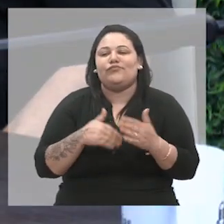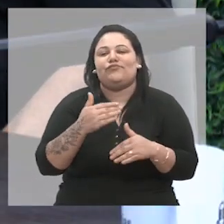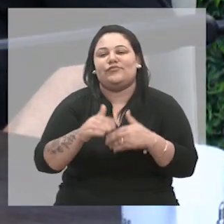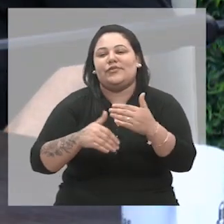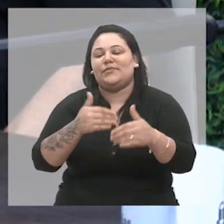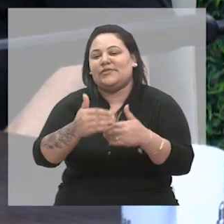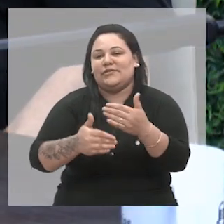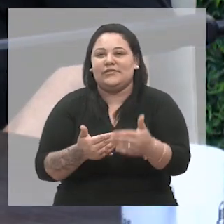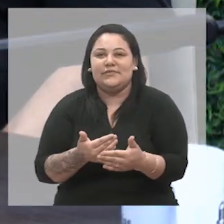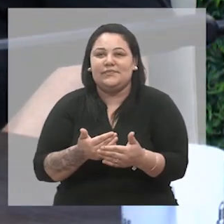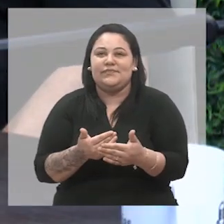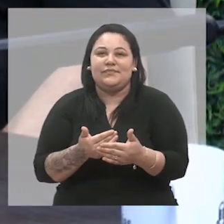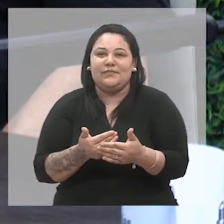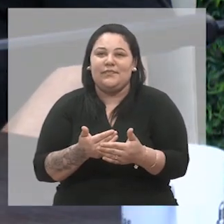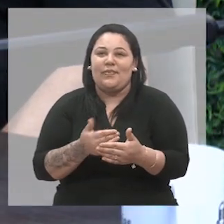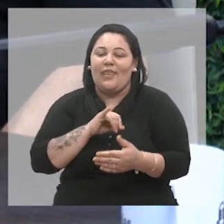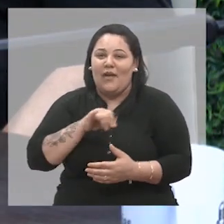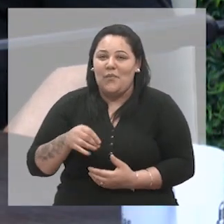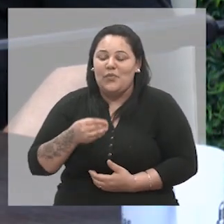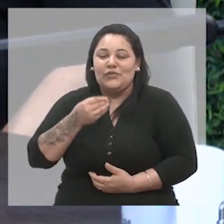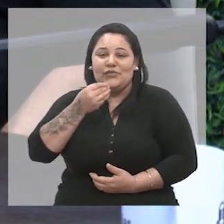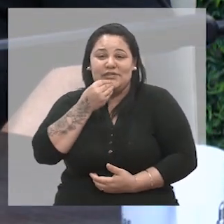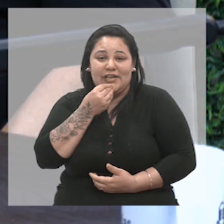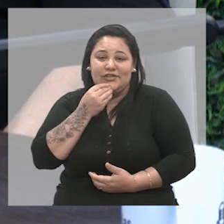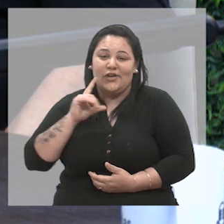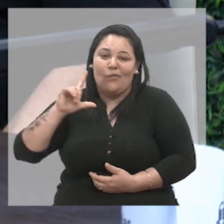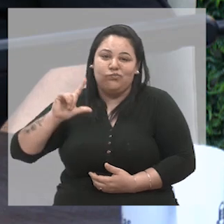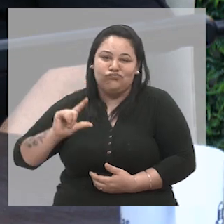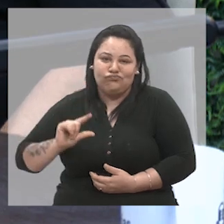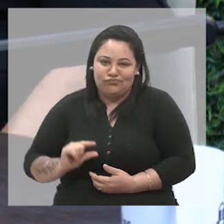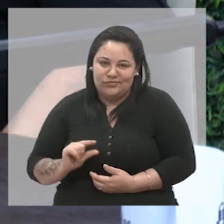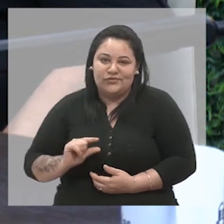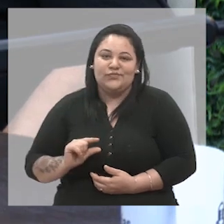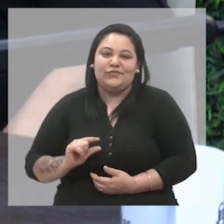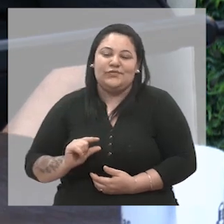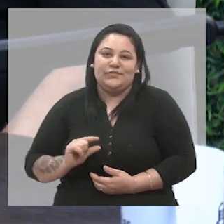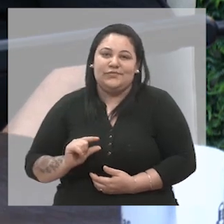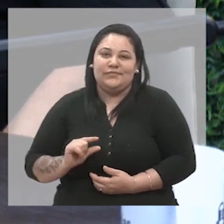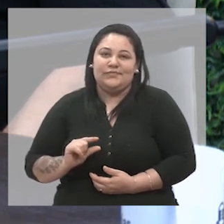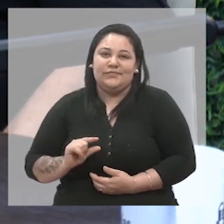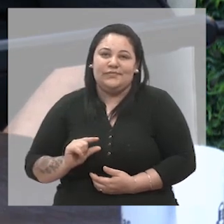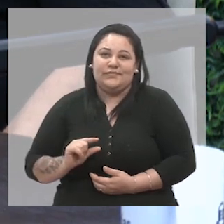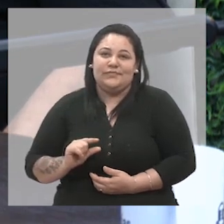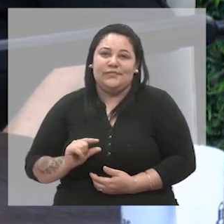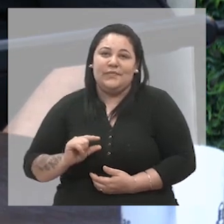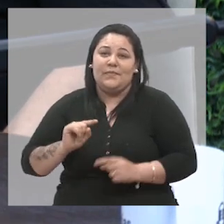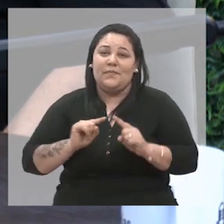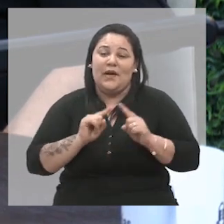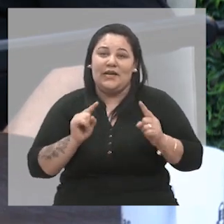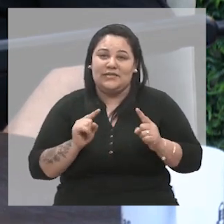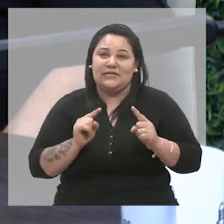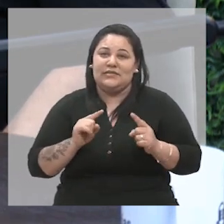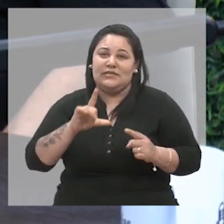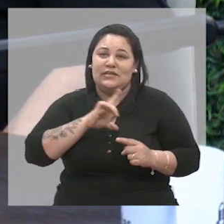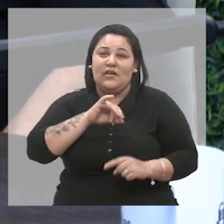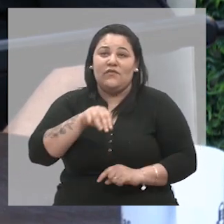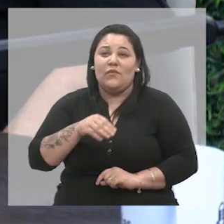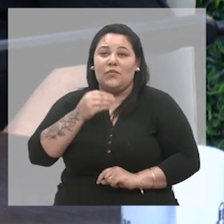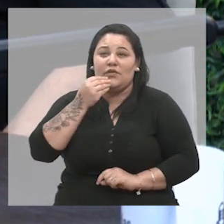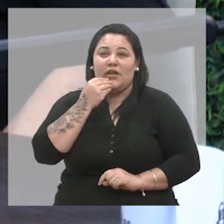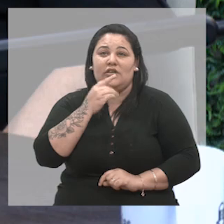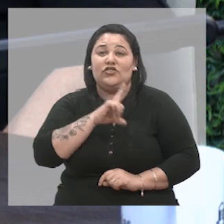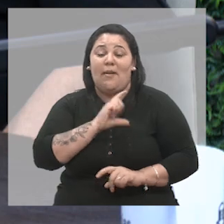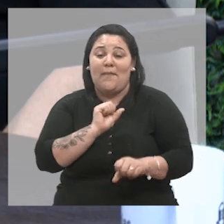foi passando, e quando o tempo vai passando, as oportunidades elas são menores, vai diminuindo as oportunidades que tu tem. Só que aí apareceu